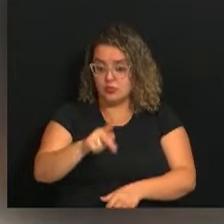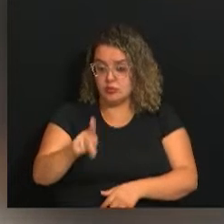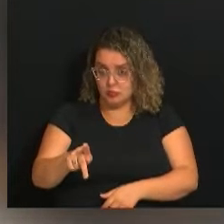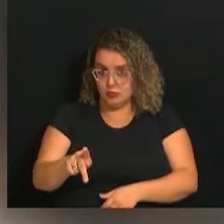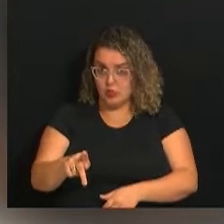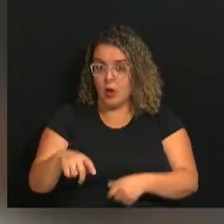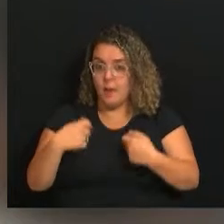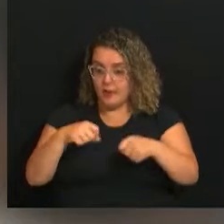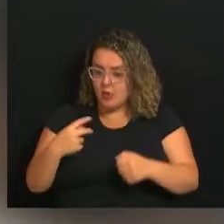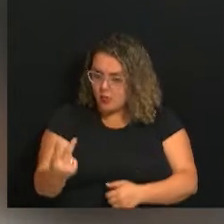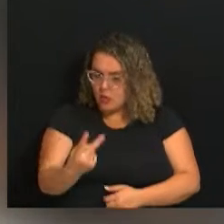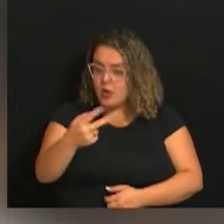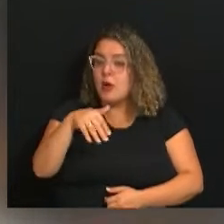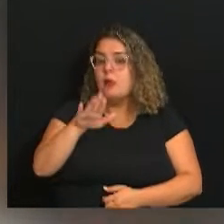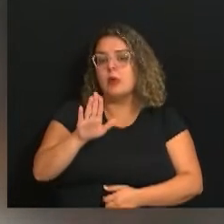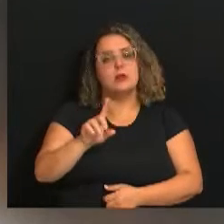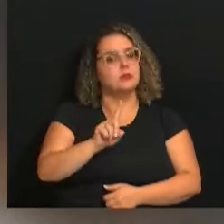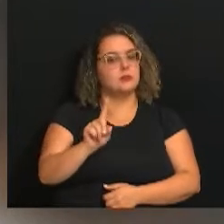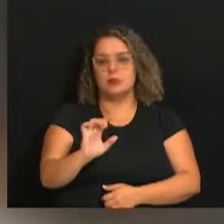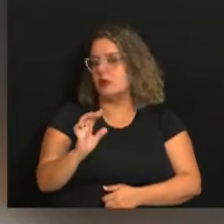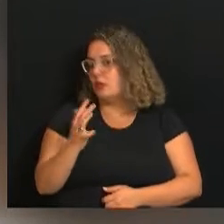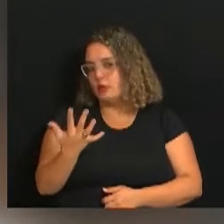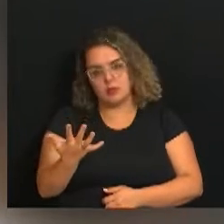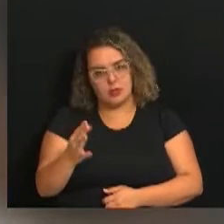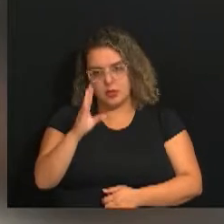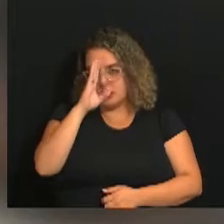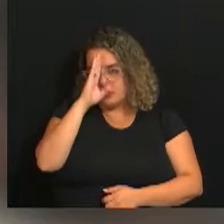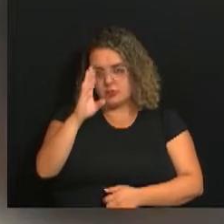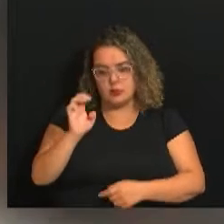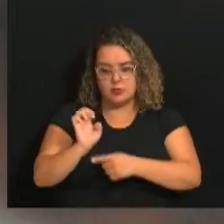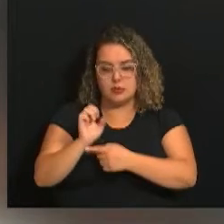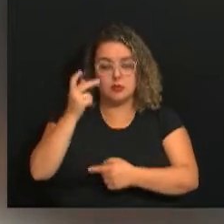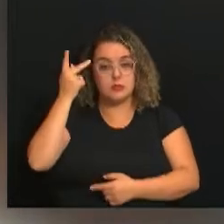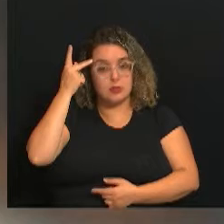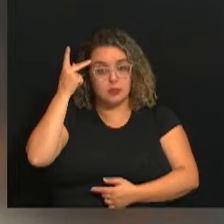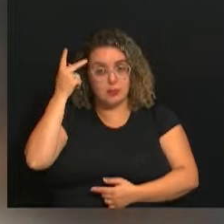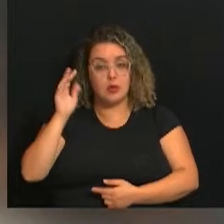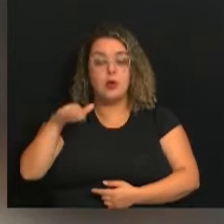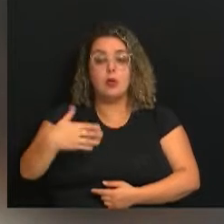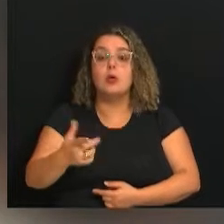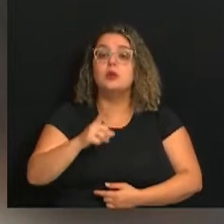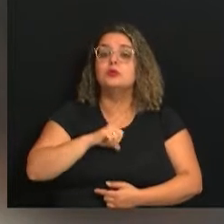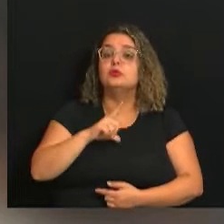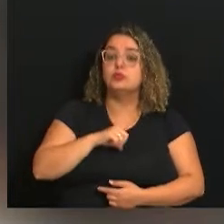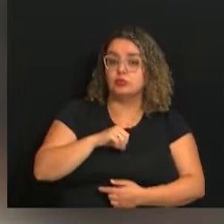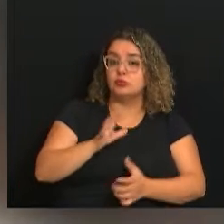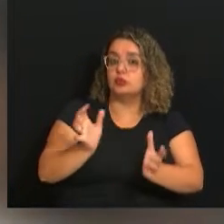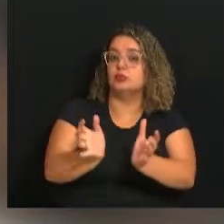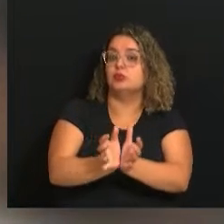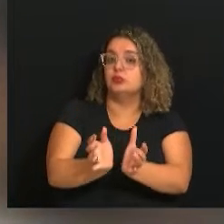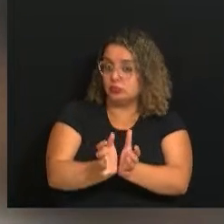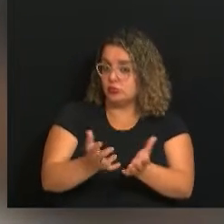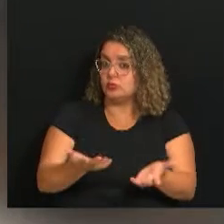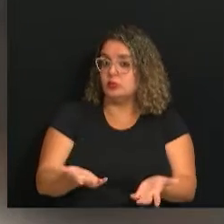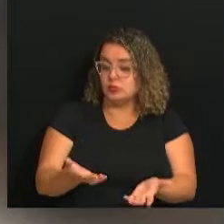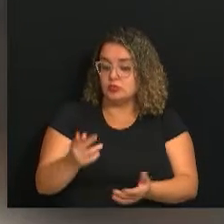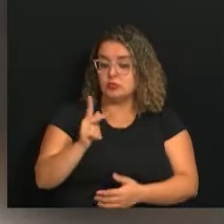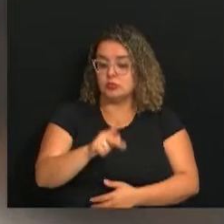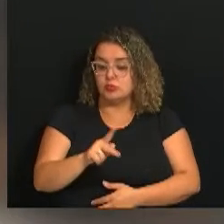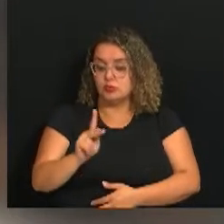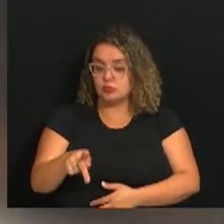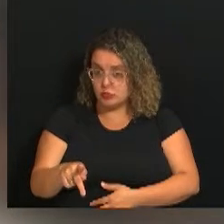desastre para os trabalhadores da educação no estado de São Paulo. Na semana passada, já foi